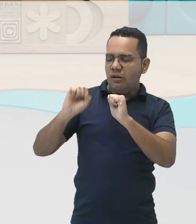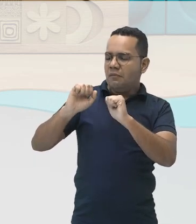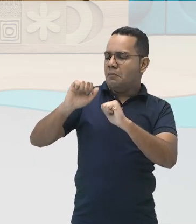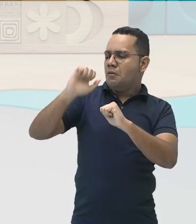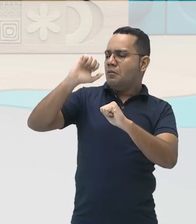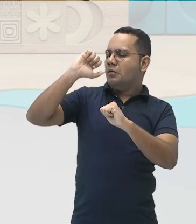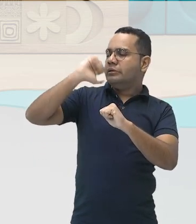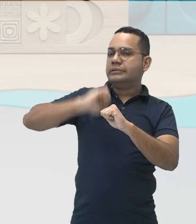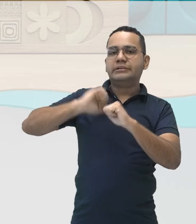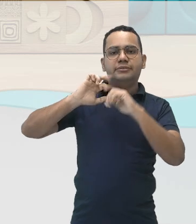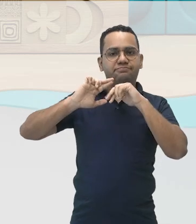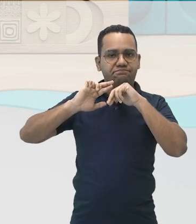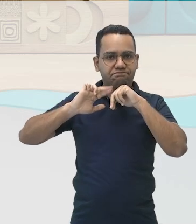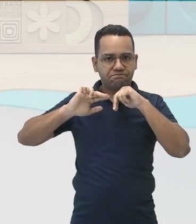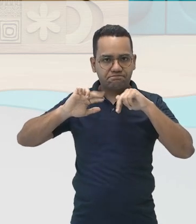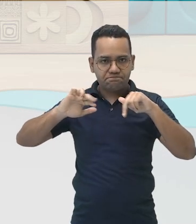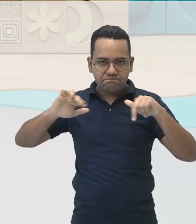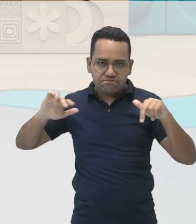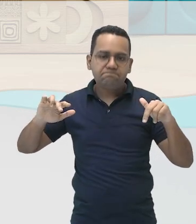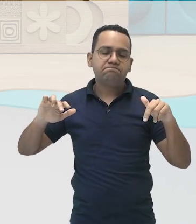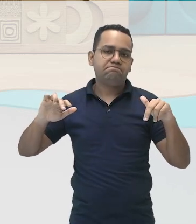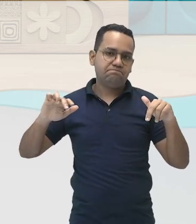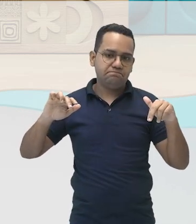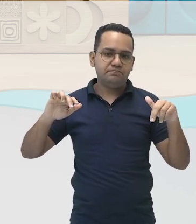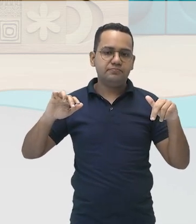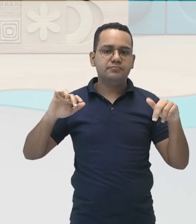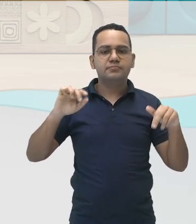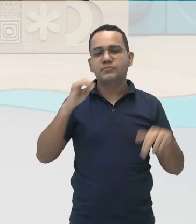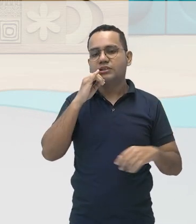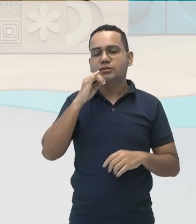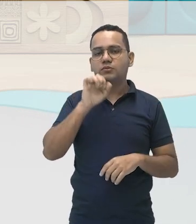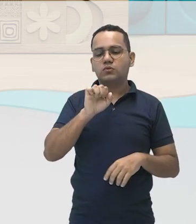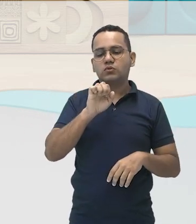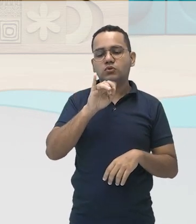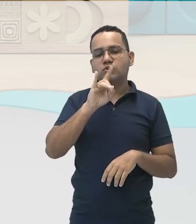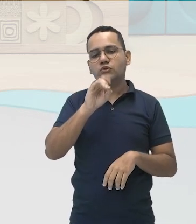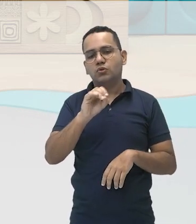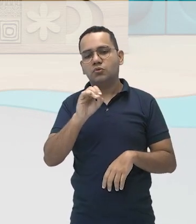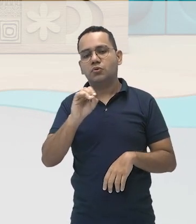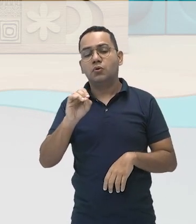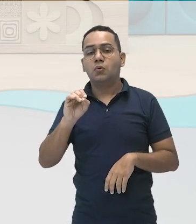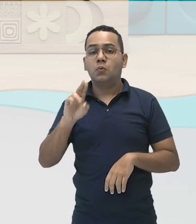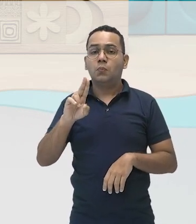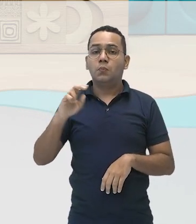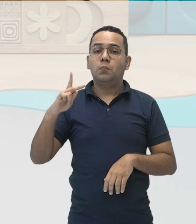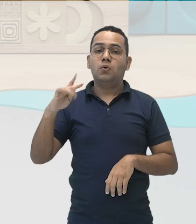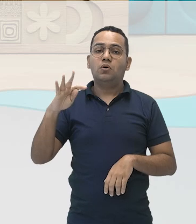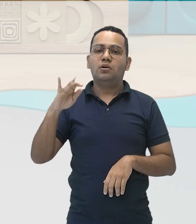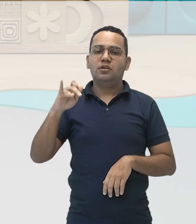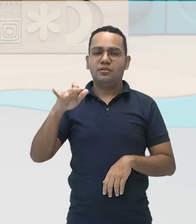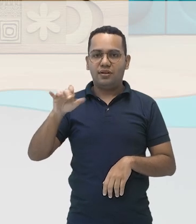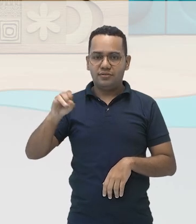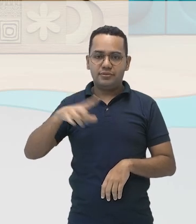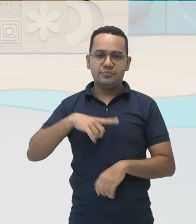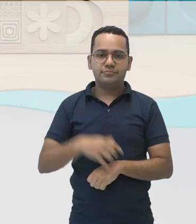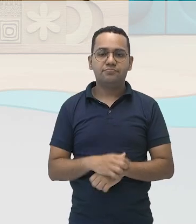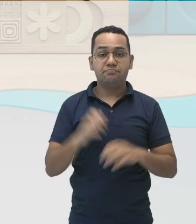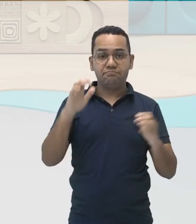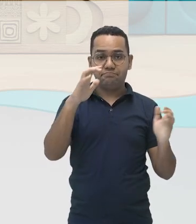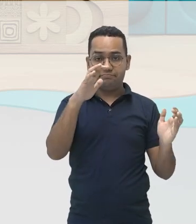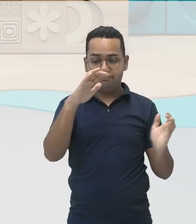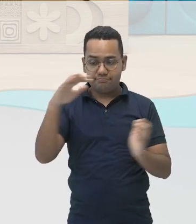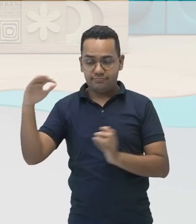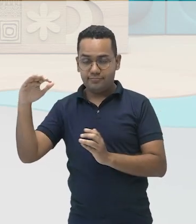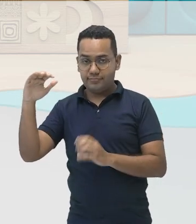contempla ali esses sais minerais, como o sódio e o potássio. Ok? Agora, no caso de sangramento nasal,